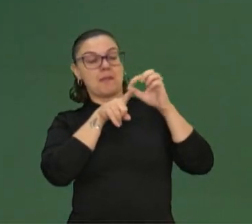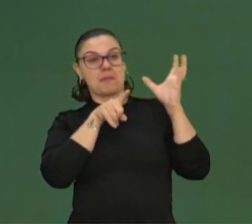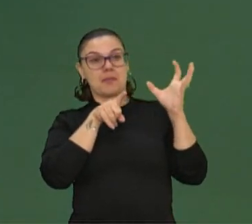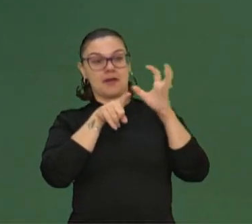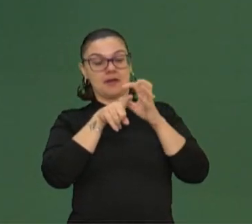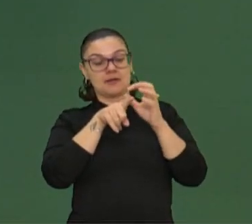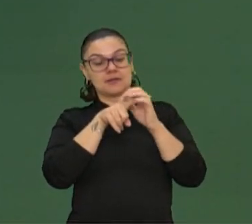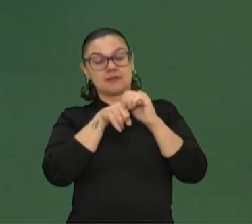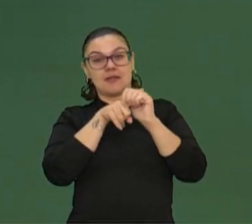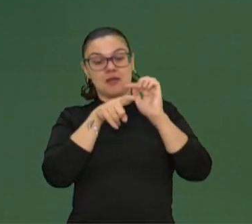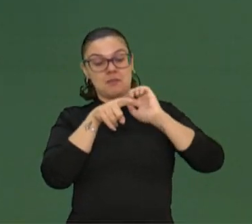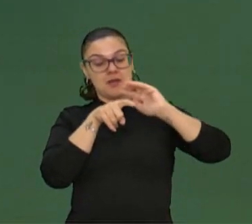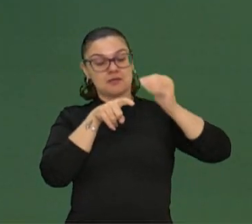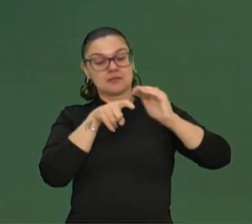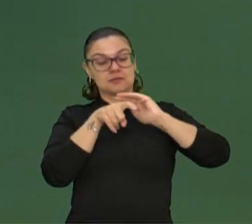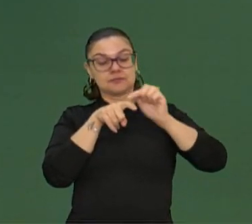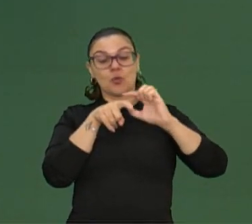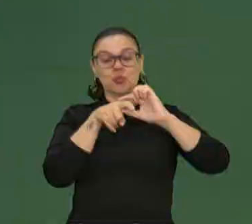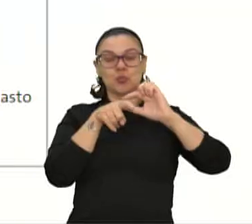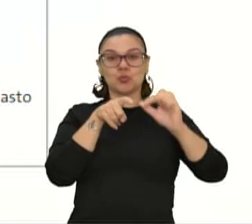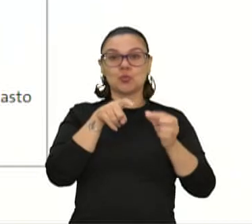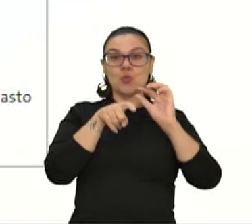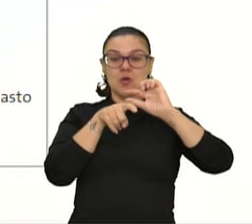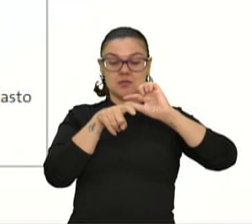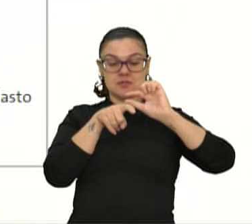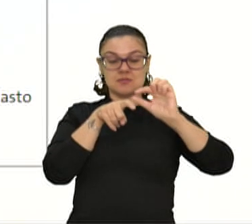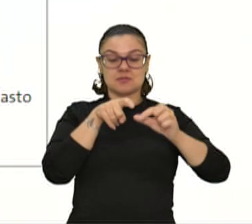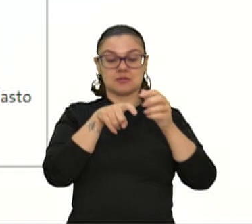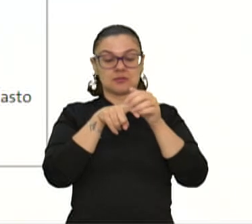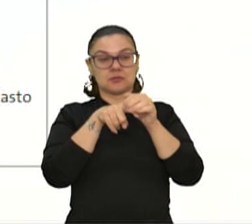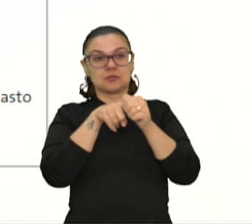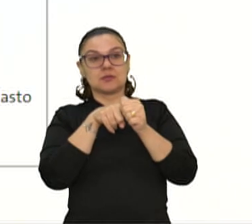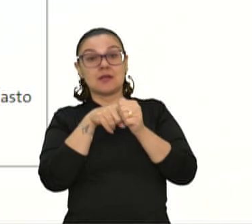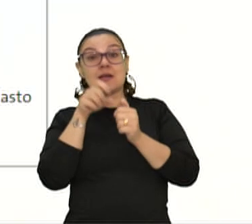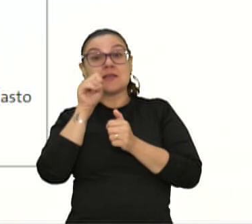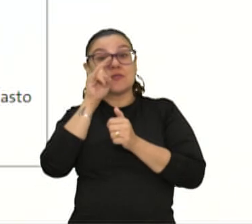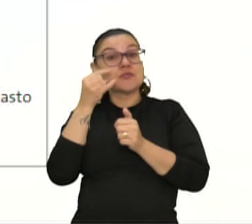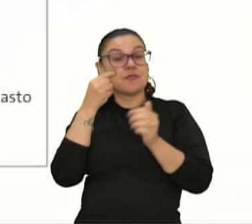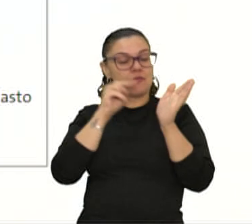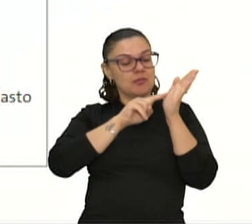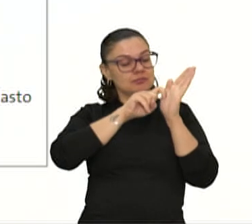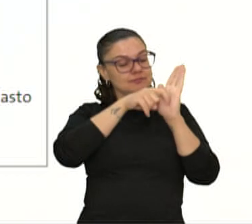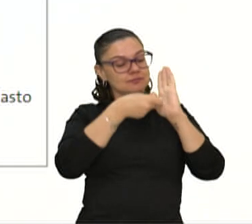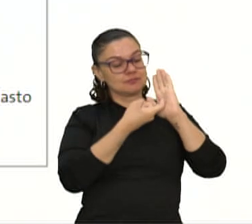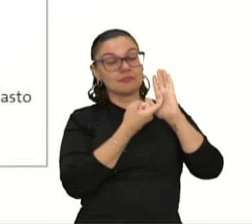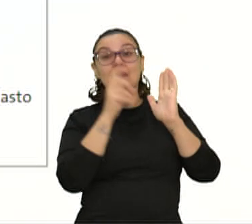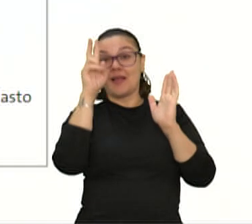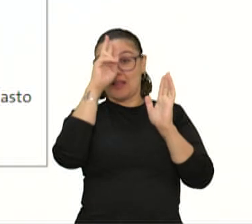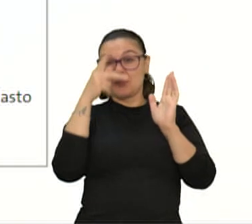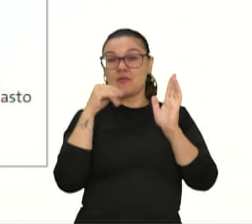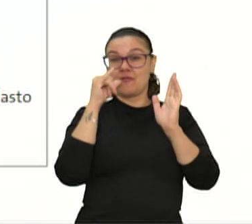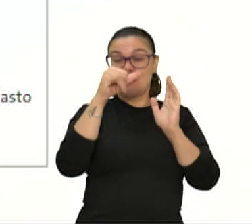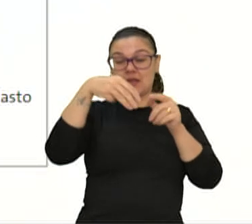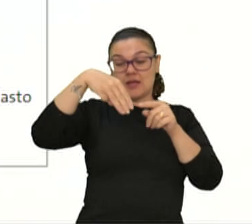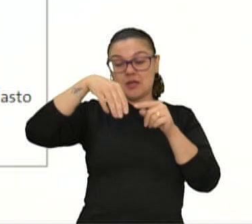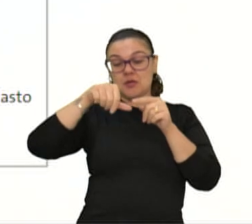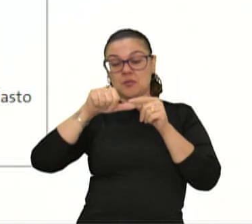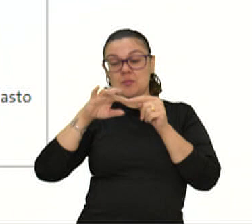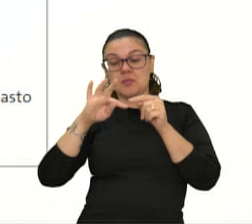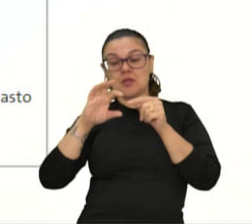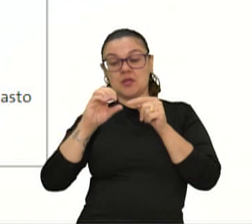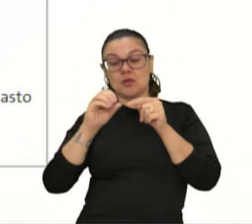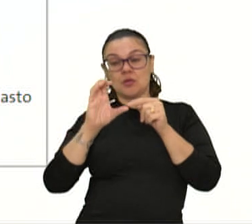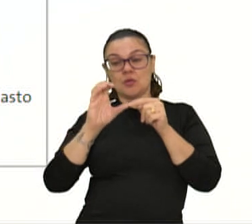membrana da célula que abraçou, duas membranas. Se a gente olhar a mitocôndria, tem duas membranas, lembra que eu comentei isso para vocês na aula de